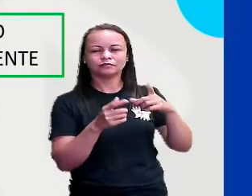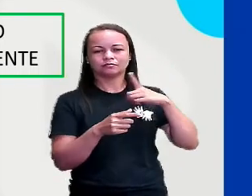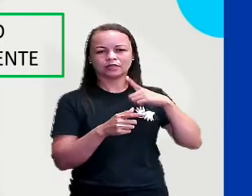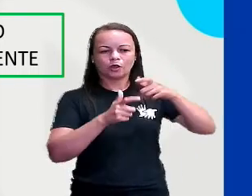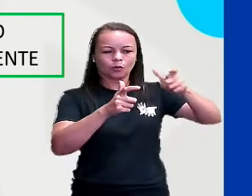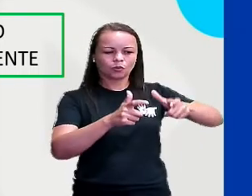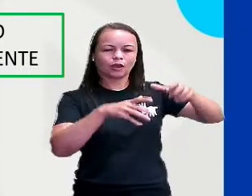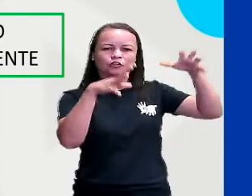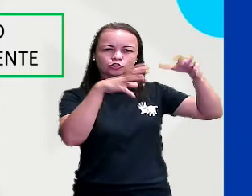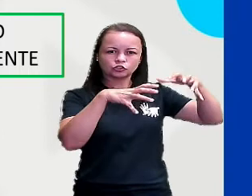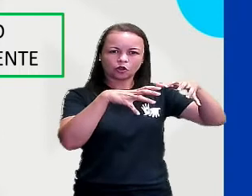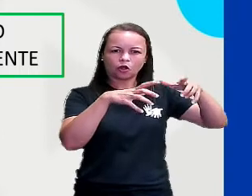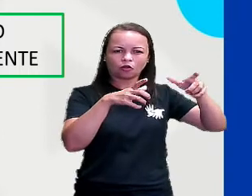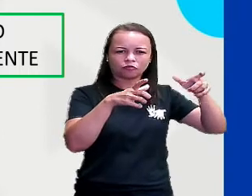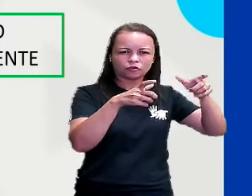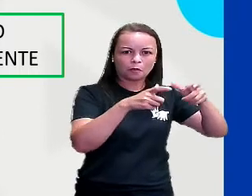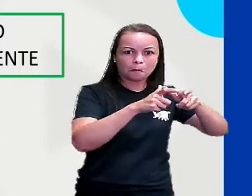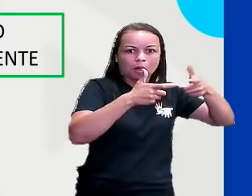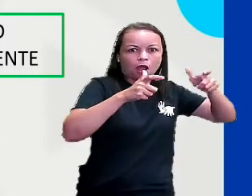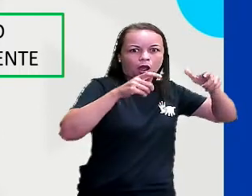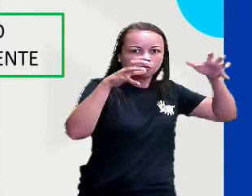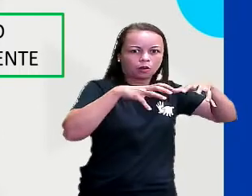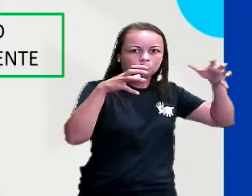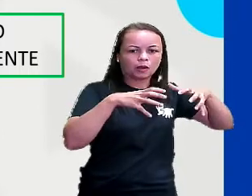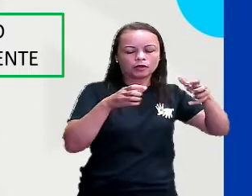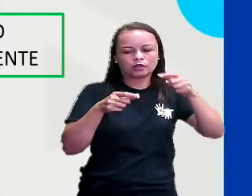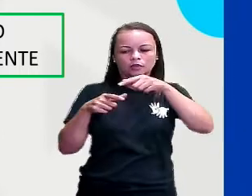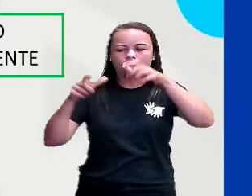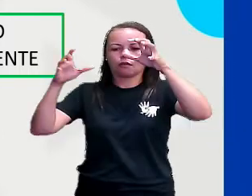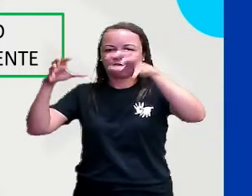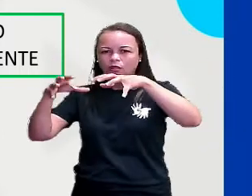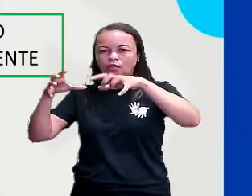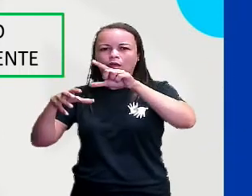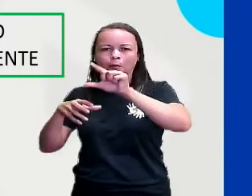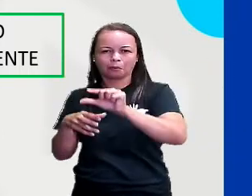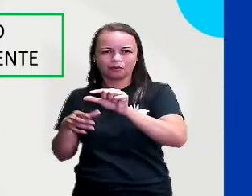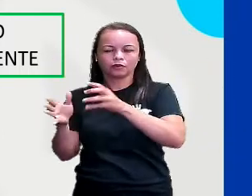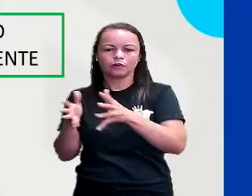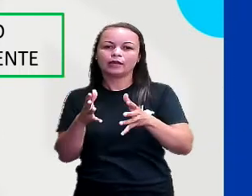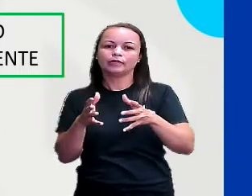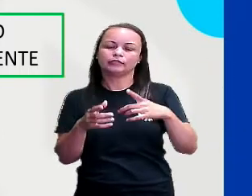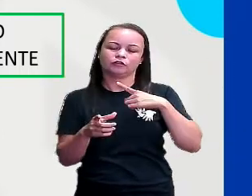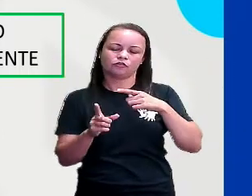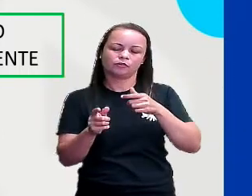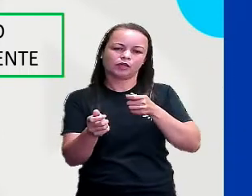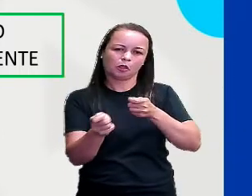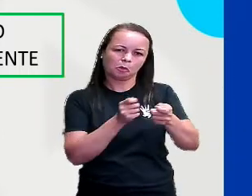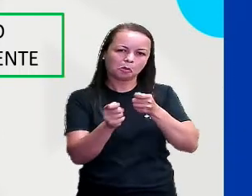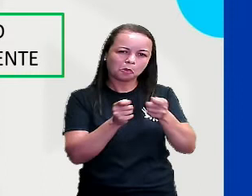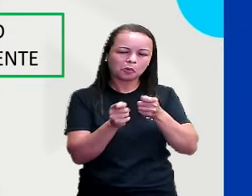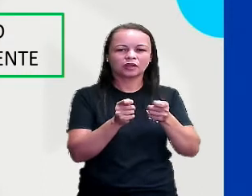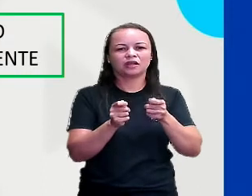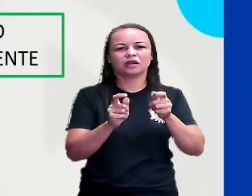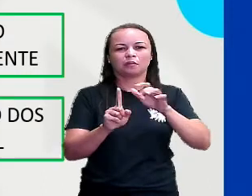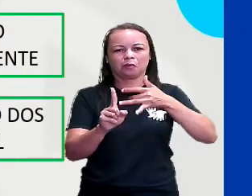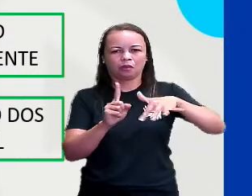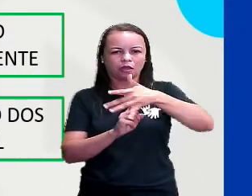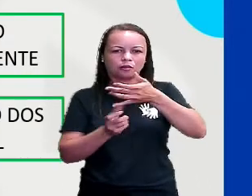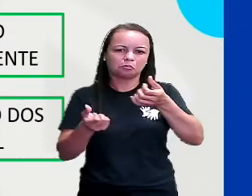mais, outros que chovem menos, e então nós vamos ter todo um desequilíbrio